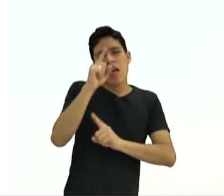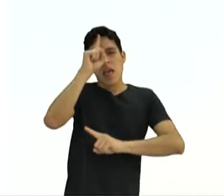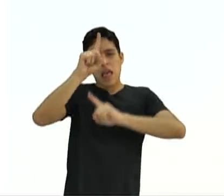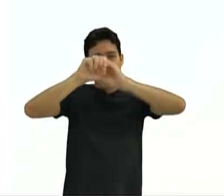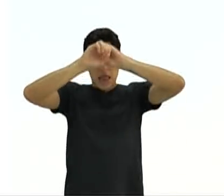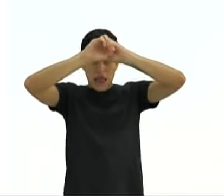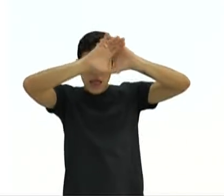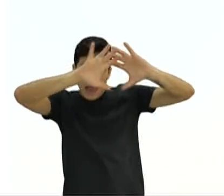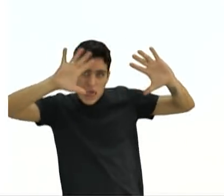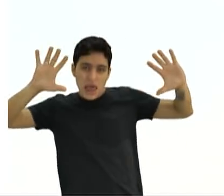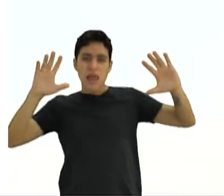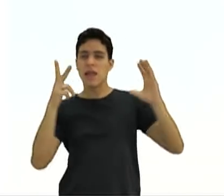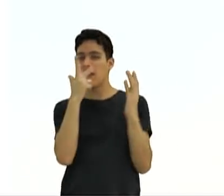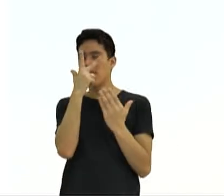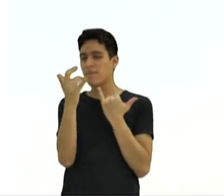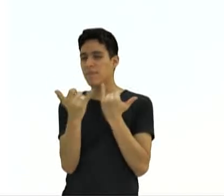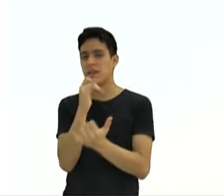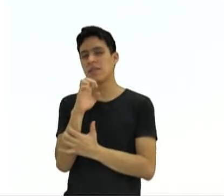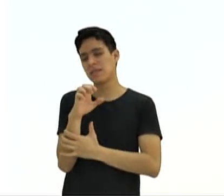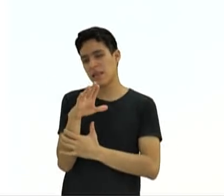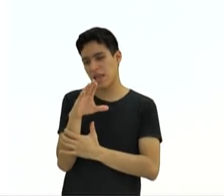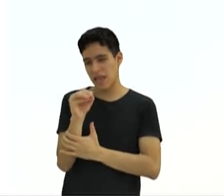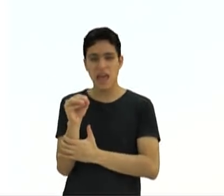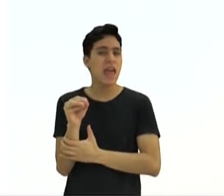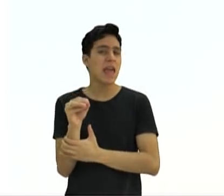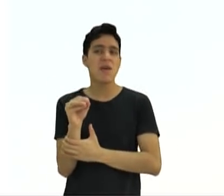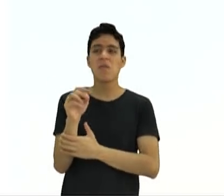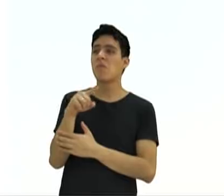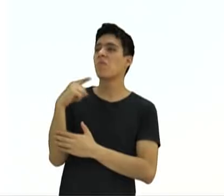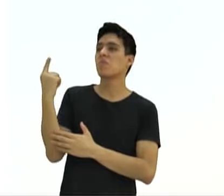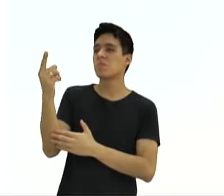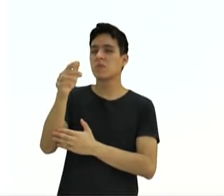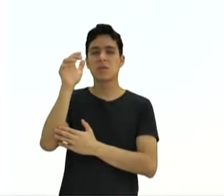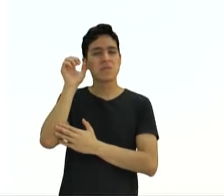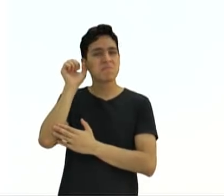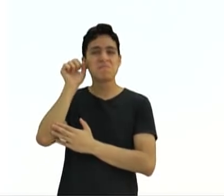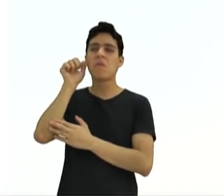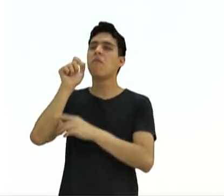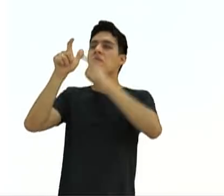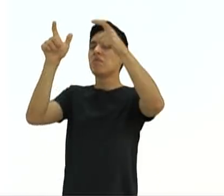criativa, o efeito do eco ouvido em circunstâncias acústicas